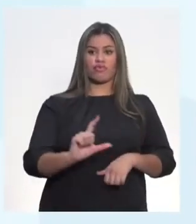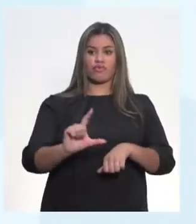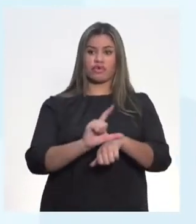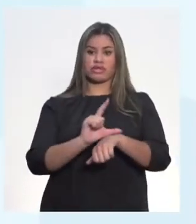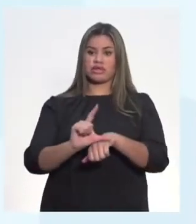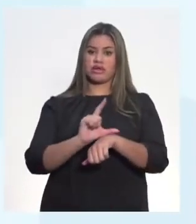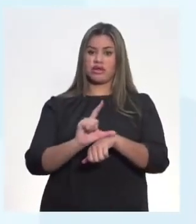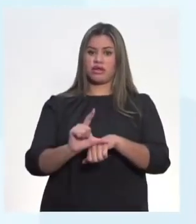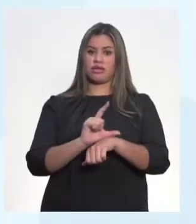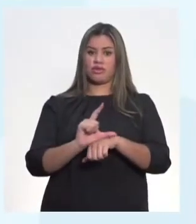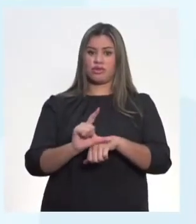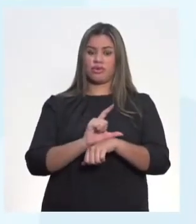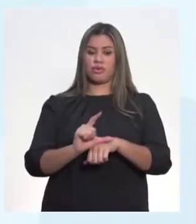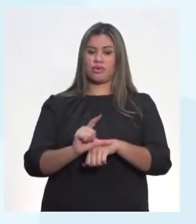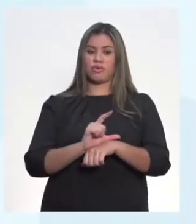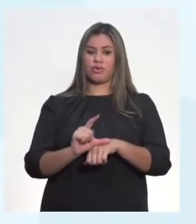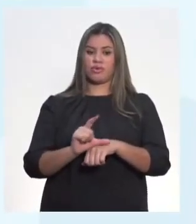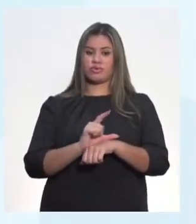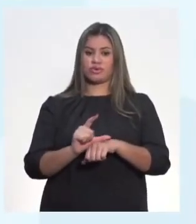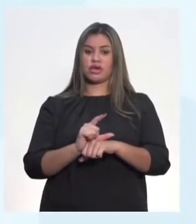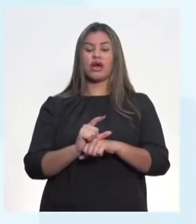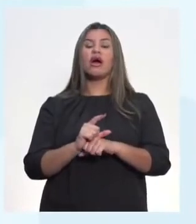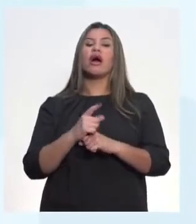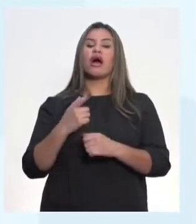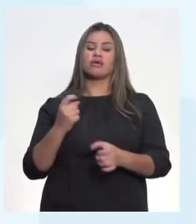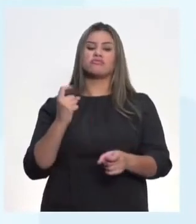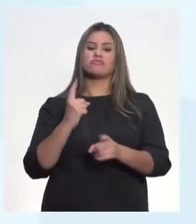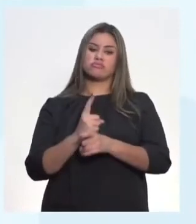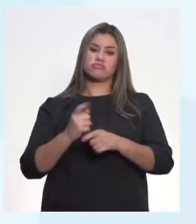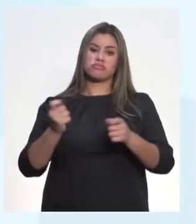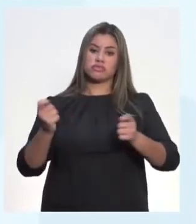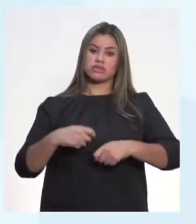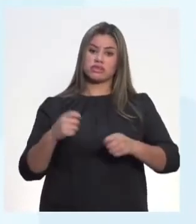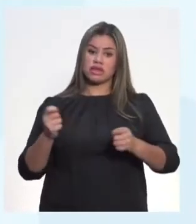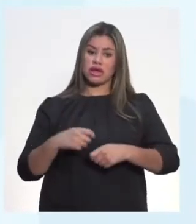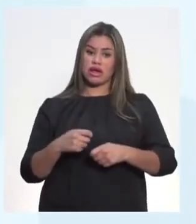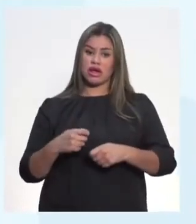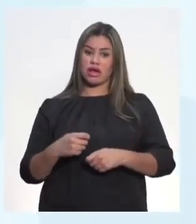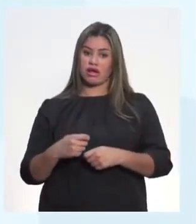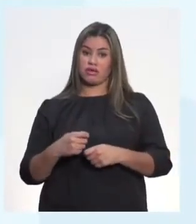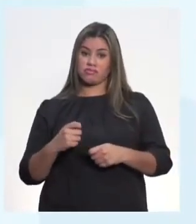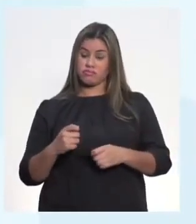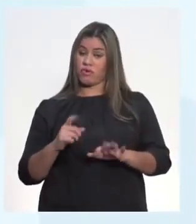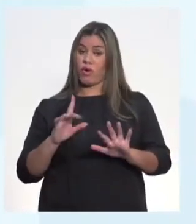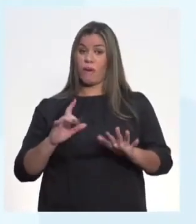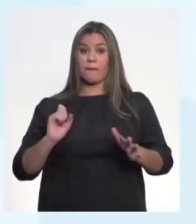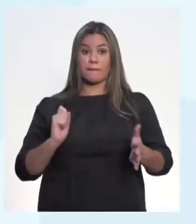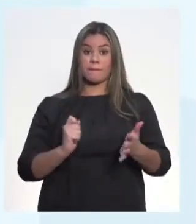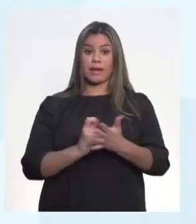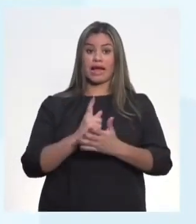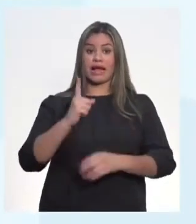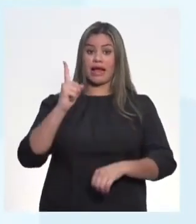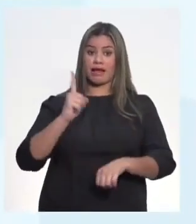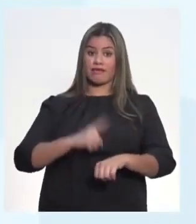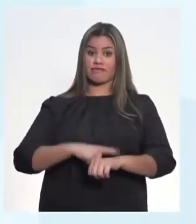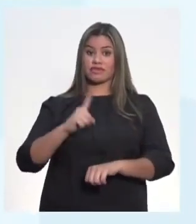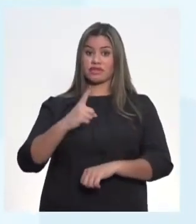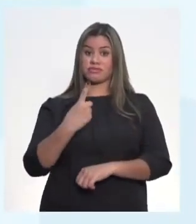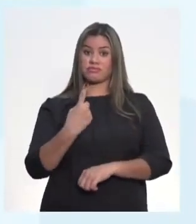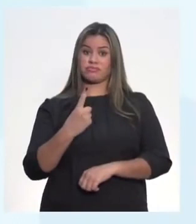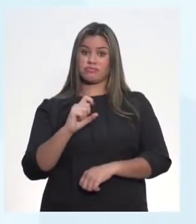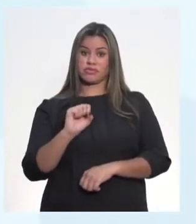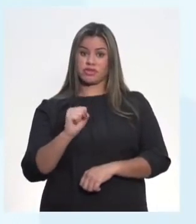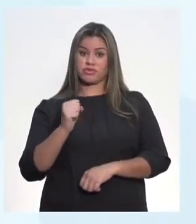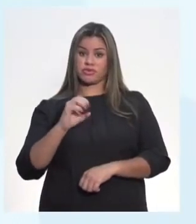possibilidades de pagar, né, o celular. O preço à vista, R$ 1.800. Então, essa é uma forma de pagamento,